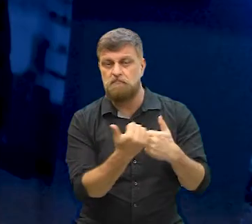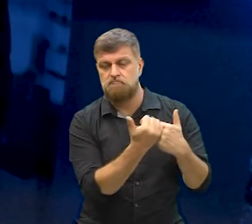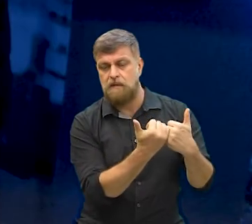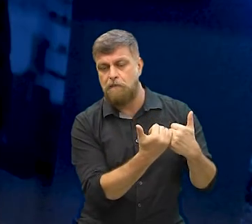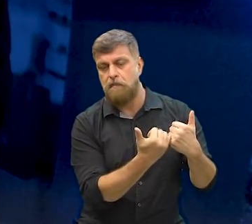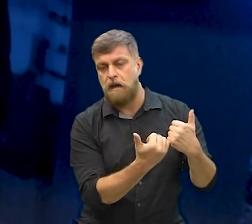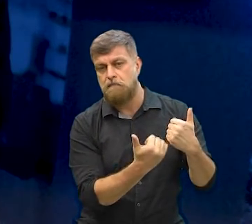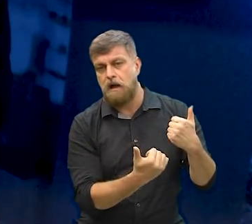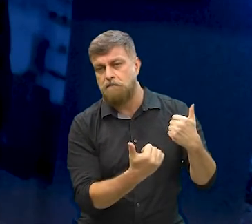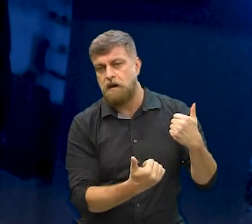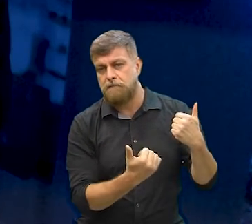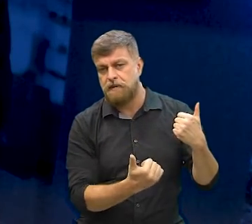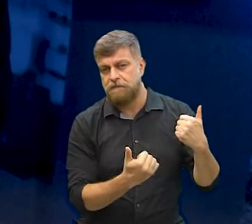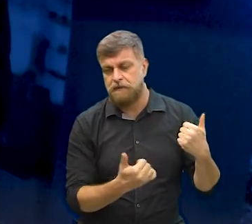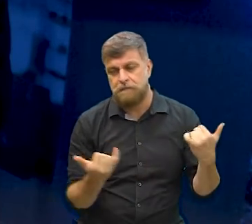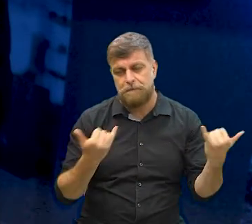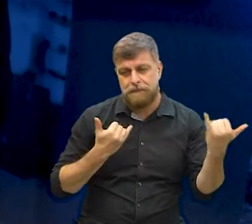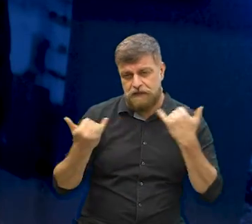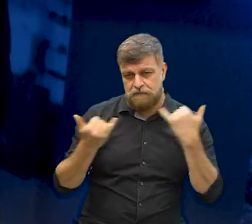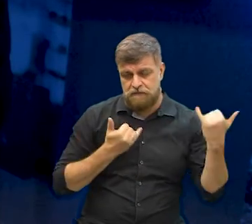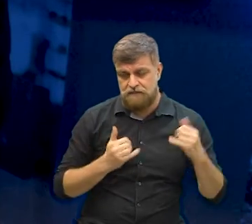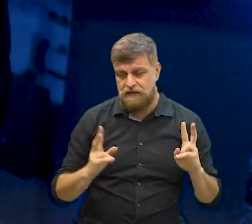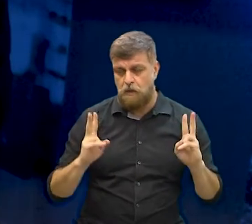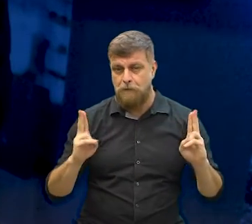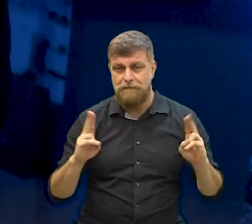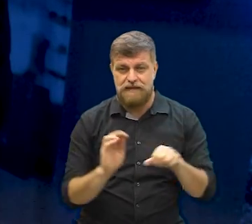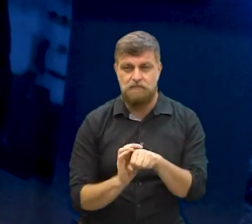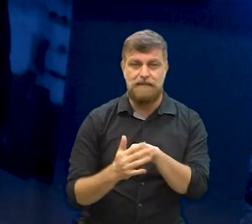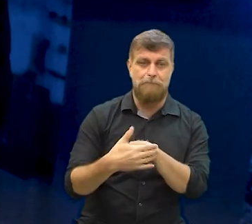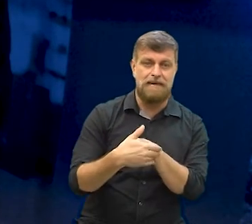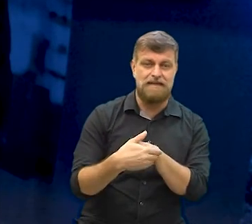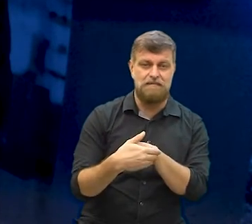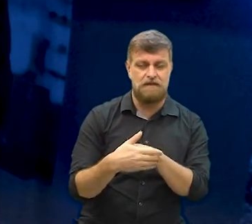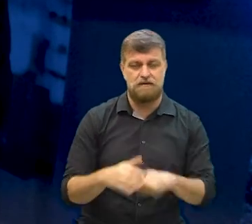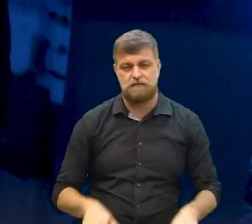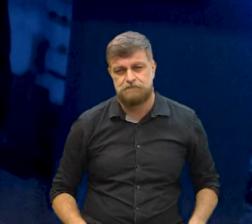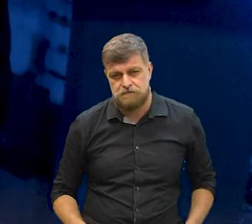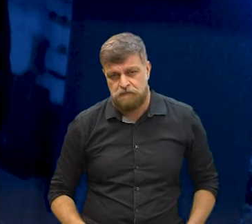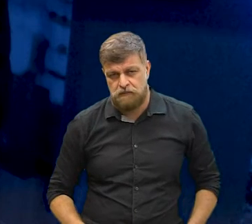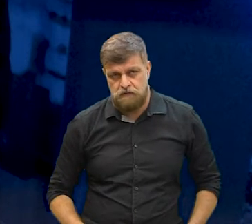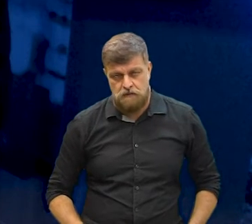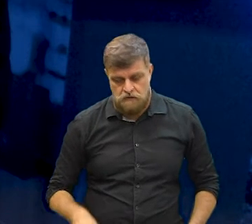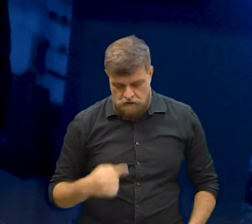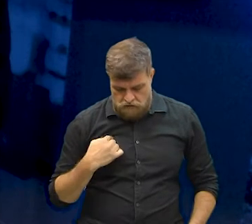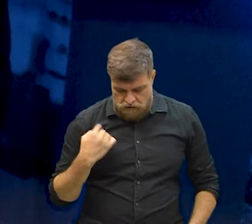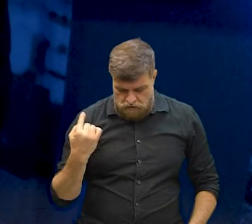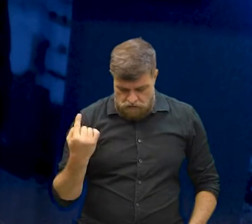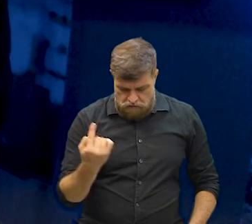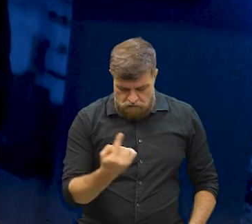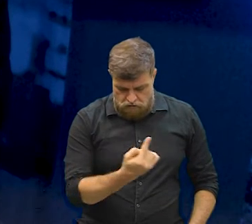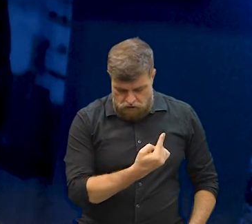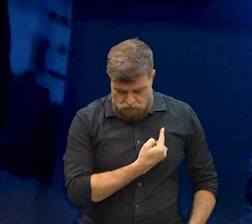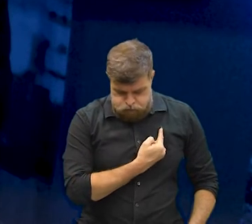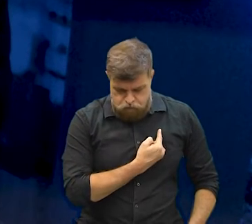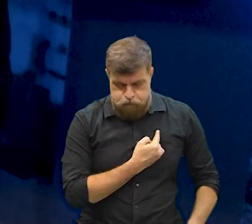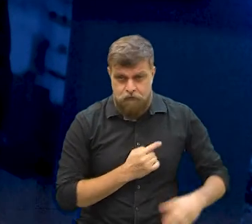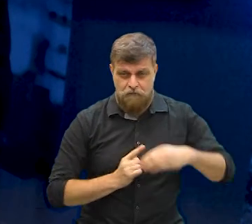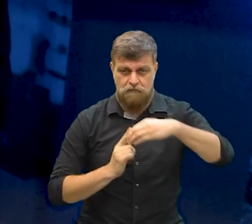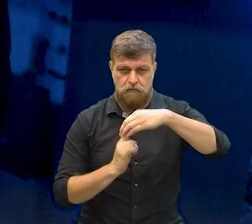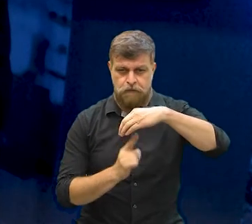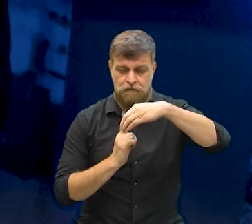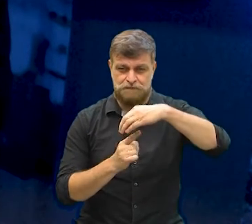estagnou? Ele retrocedeu? Conta um pouquinho desse período de pandemia para nós. Para nós, na The